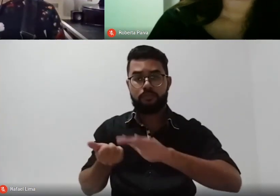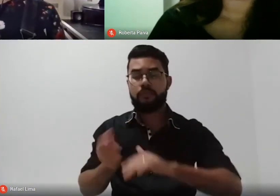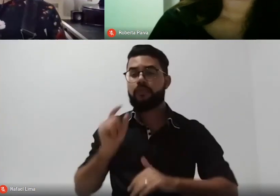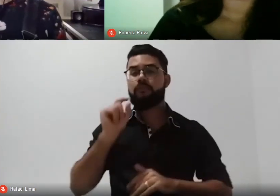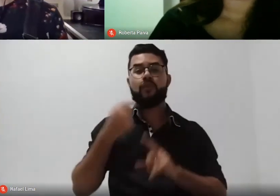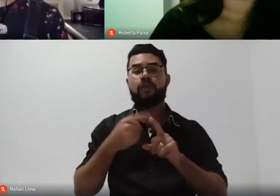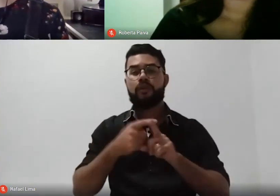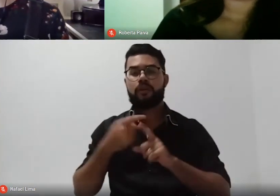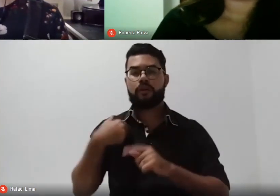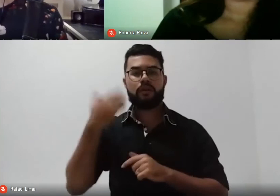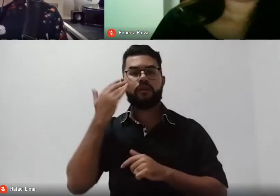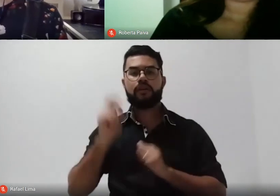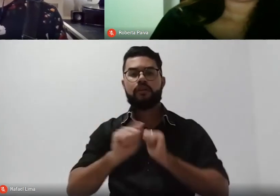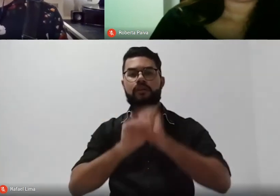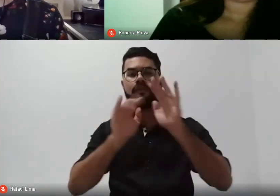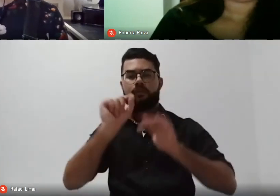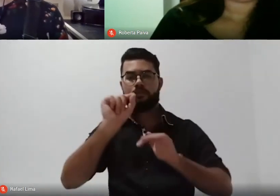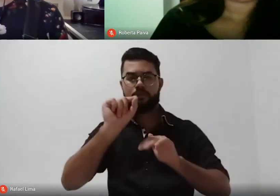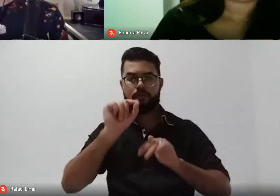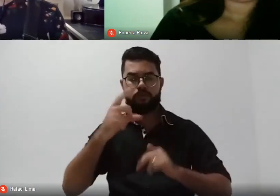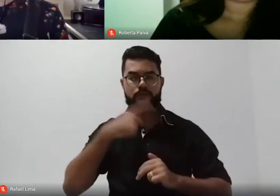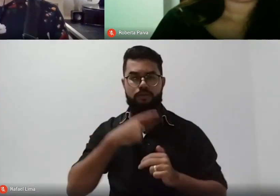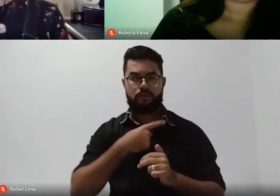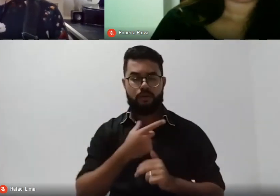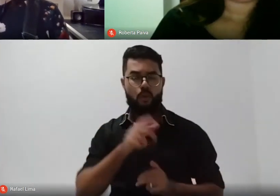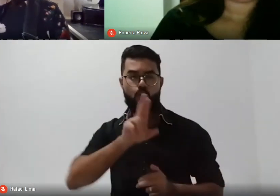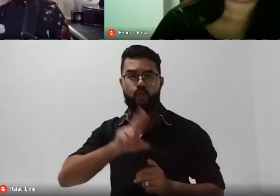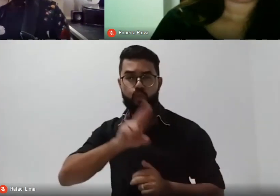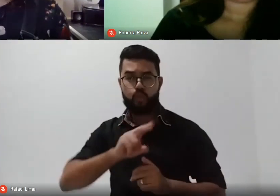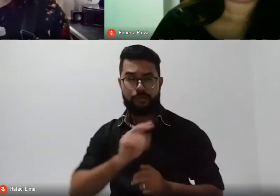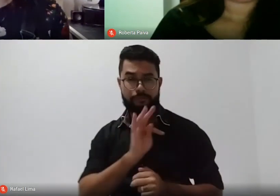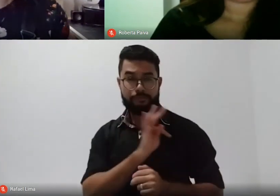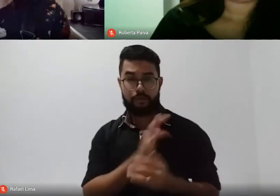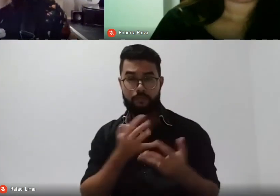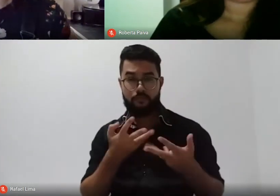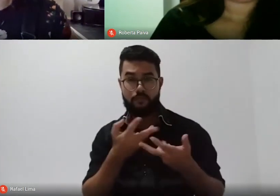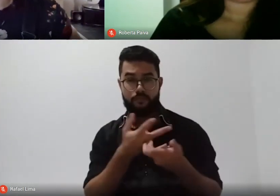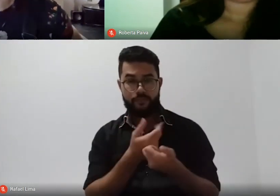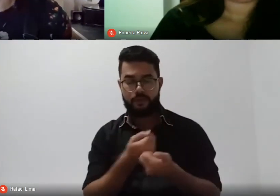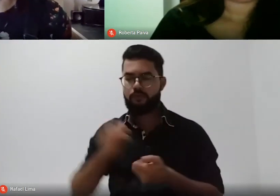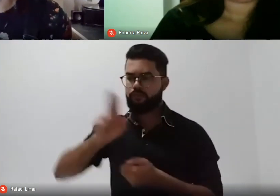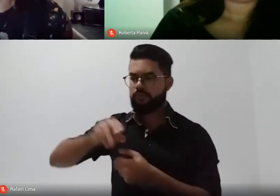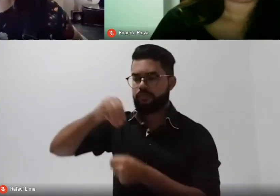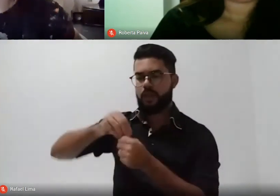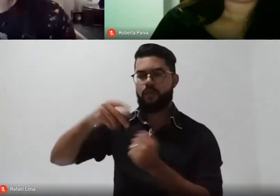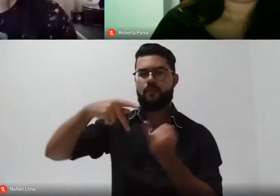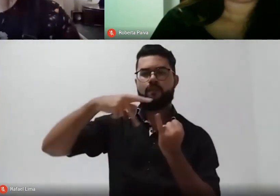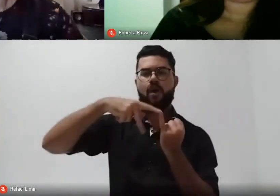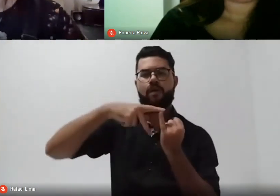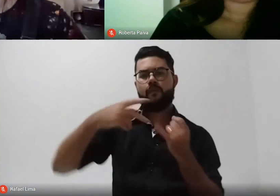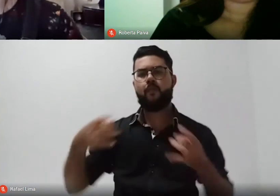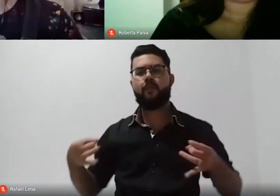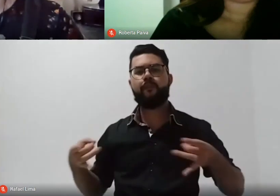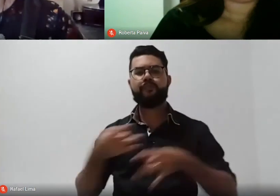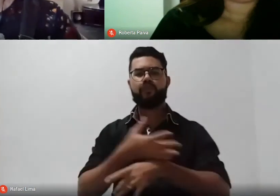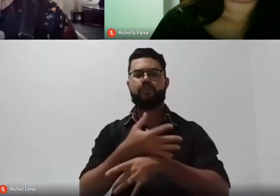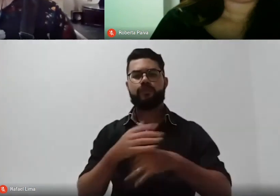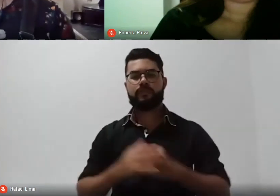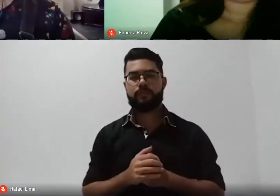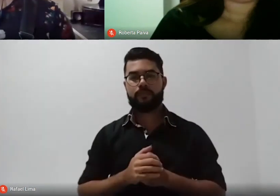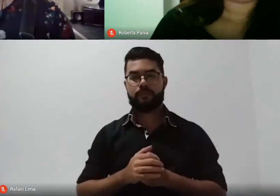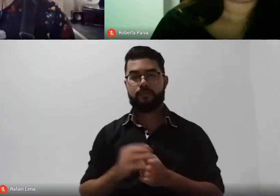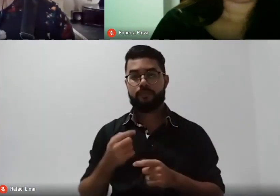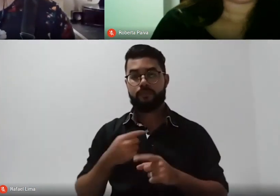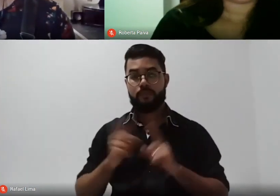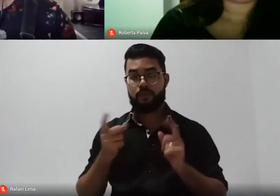precisão técnica que o esquadro daria, a gente conseguia encontrar no software. Né? Mas a velocidade